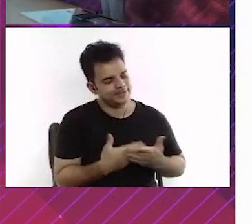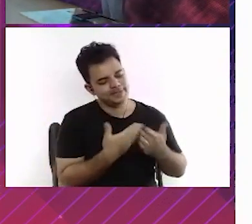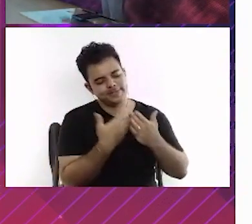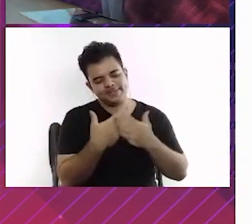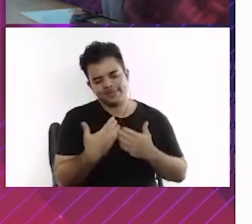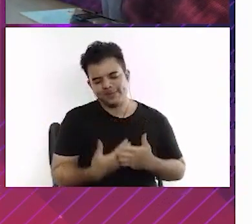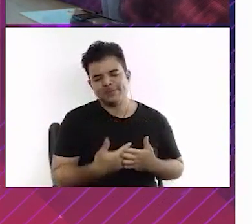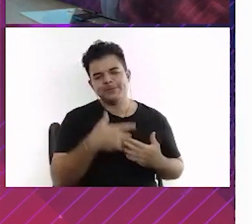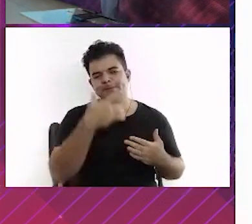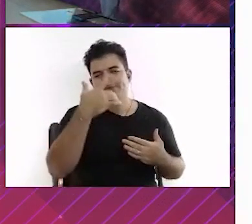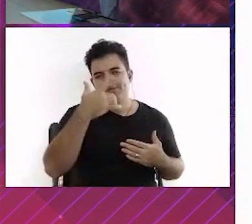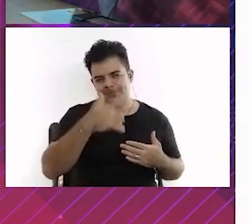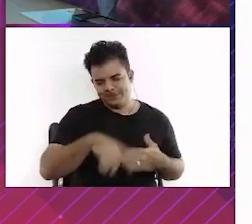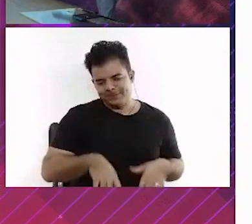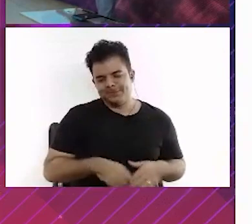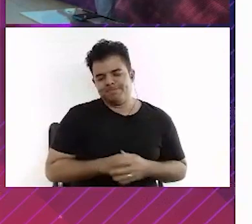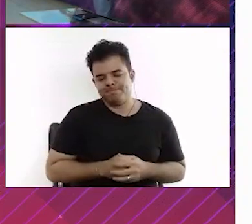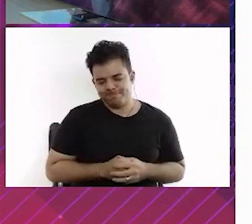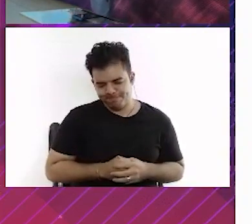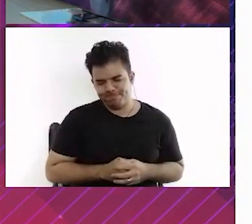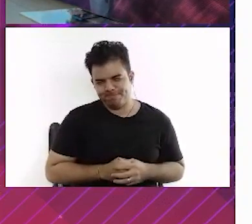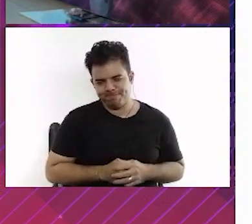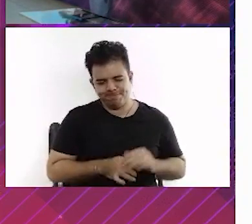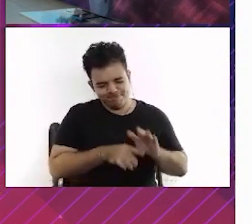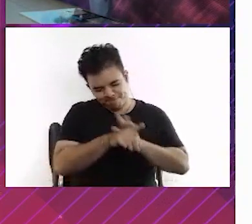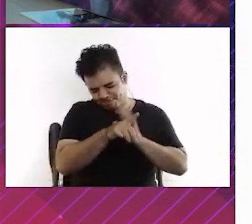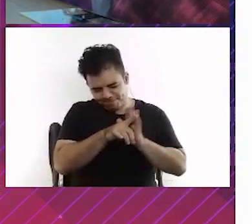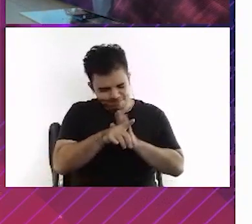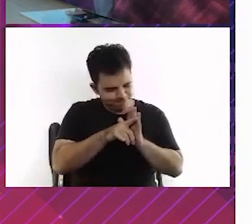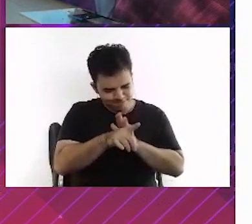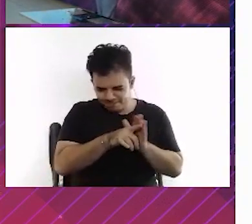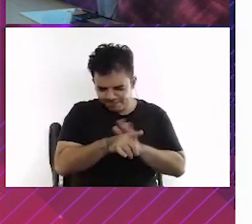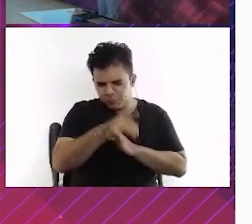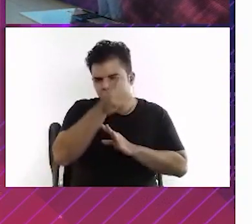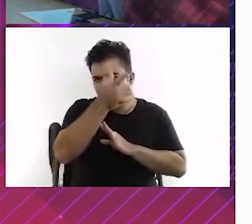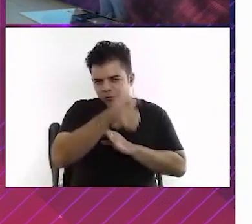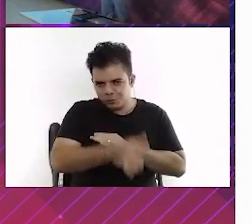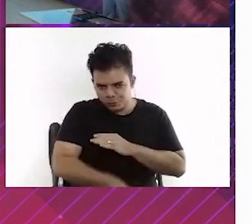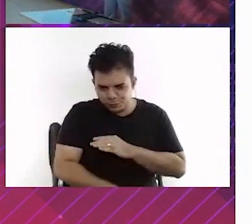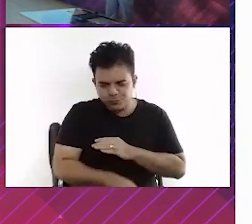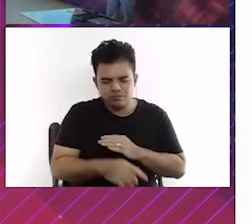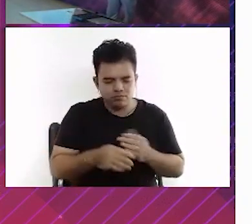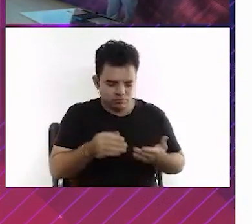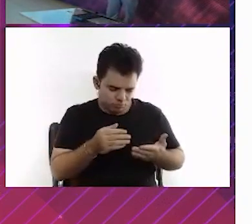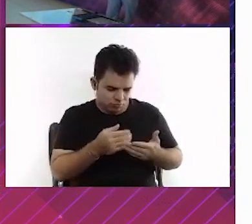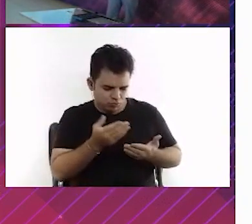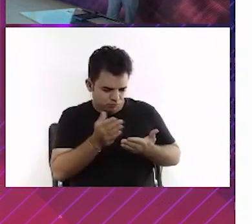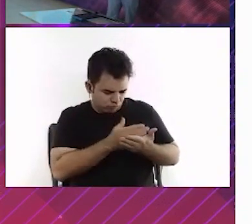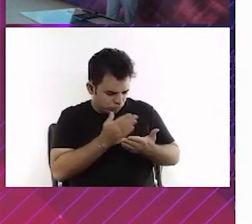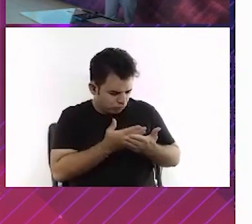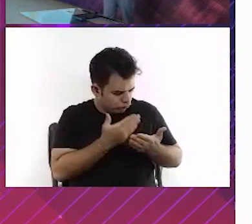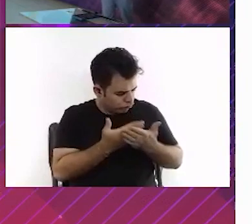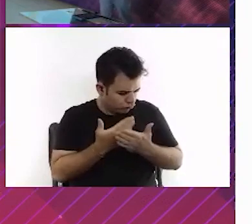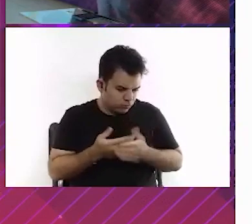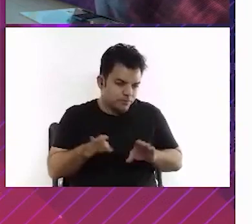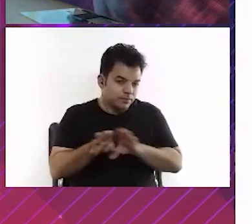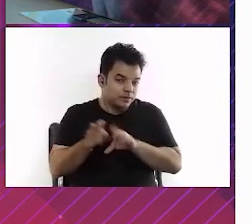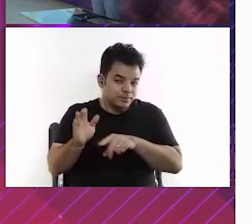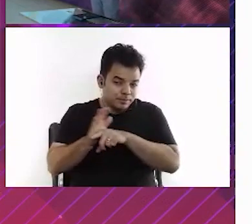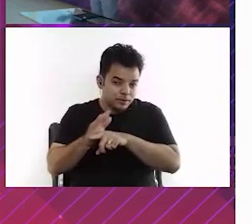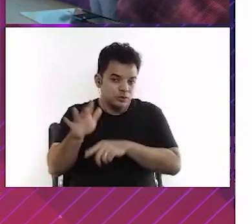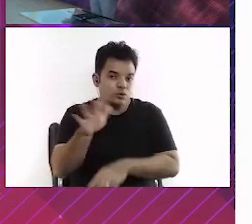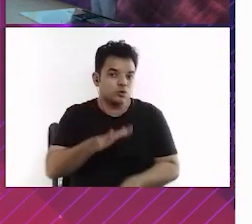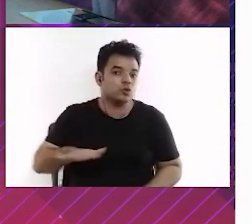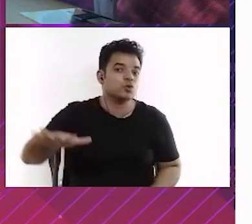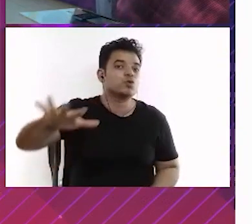gente fizesse algumas revisões literárias, de literatura, na verdade. A gente fez uma pesquisa com o público geral,